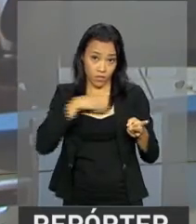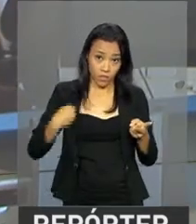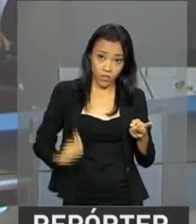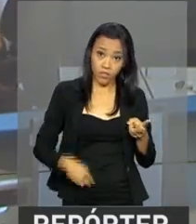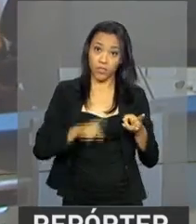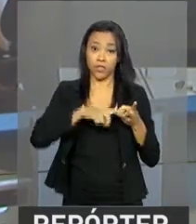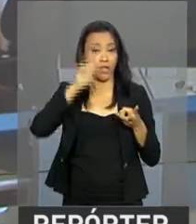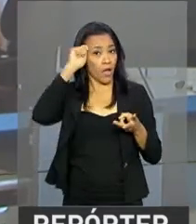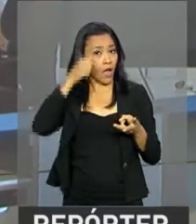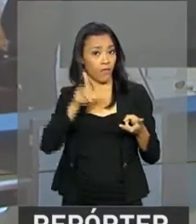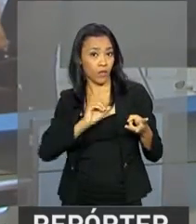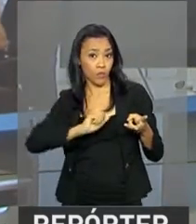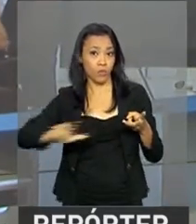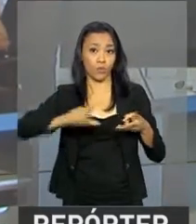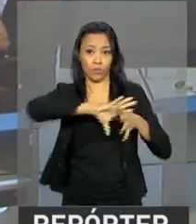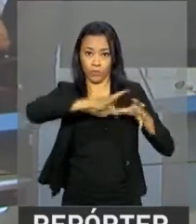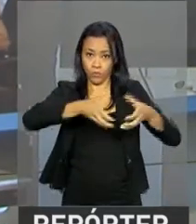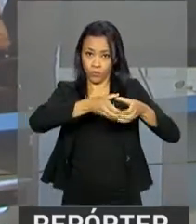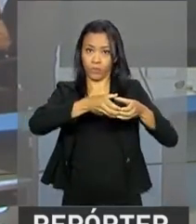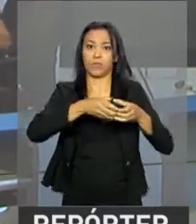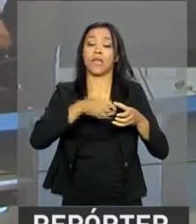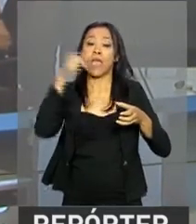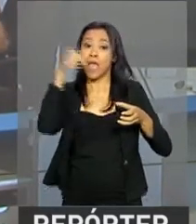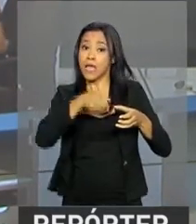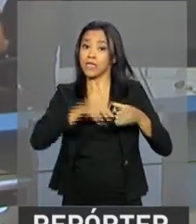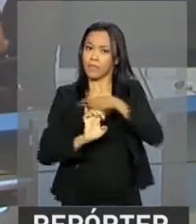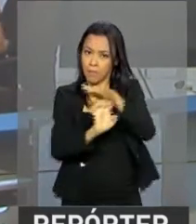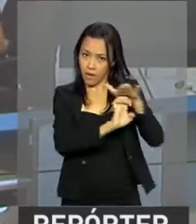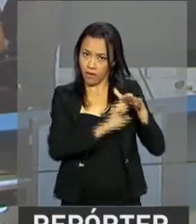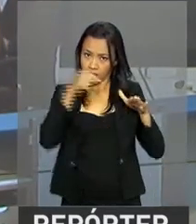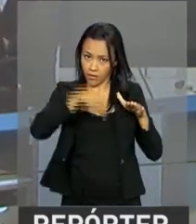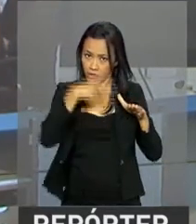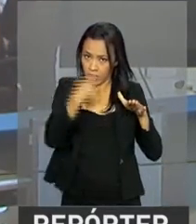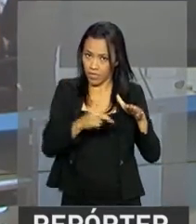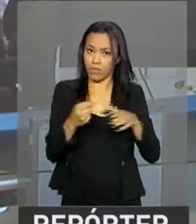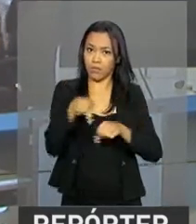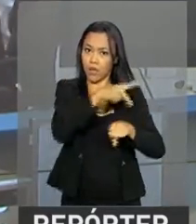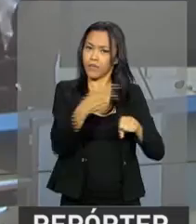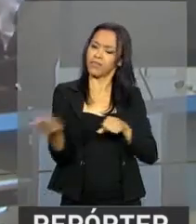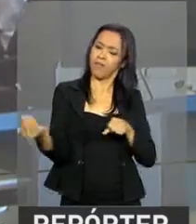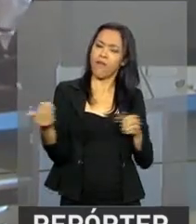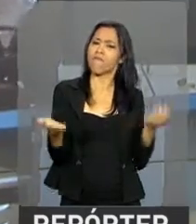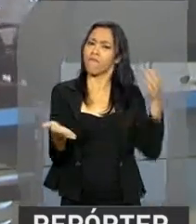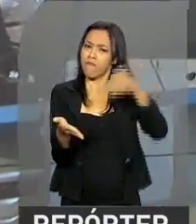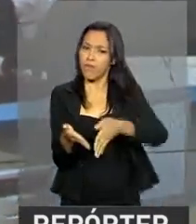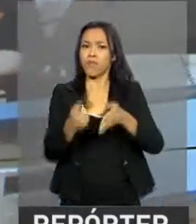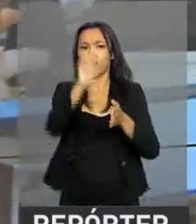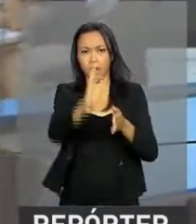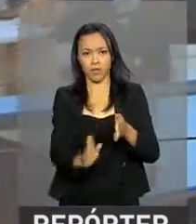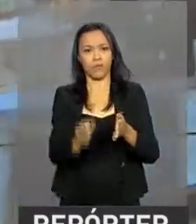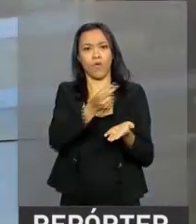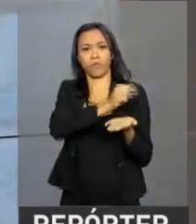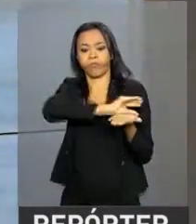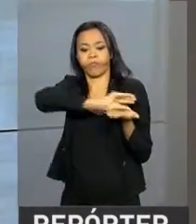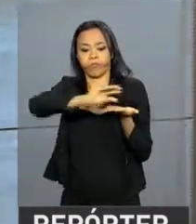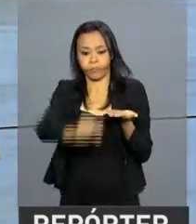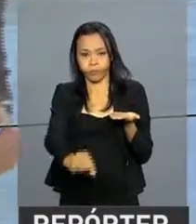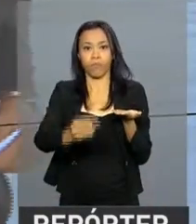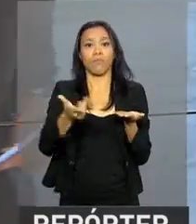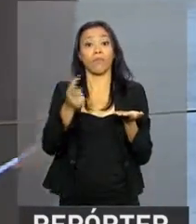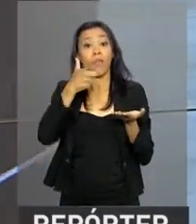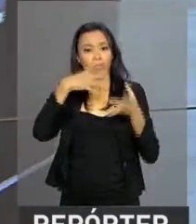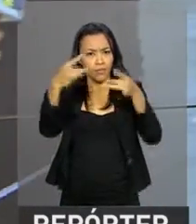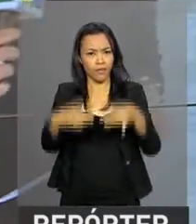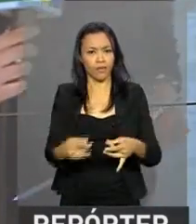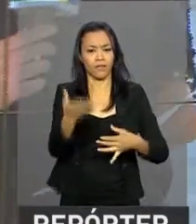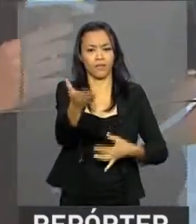O presidente Temer incentivou que empresas desses países invistam aqui no Brasil. Quem tem as informações sobre esse assunto é a repórter Thaisa